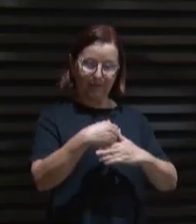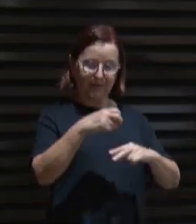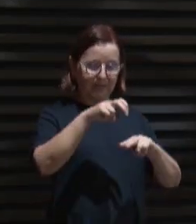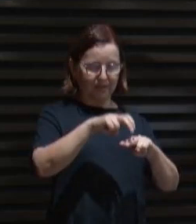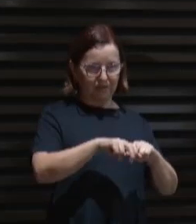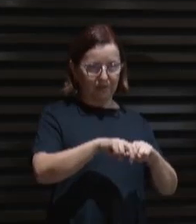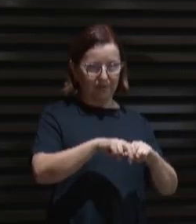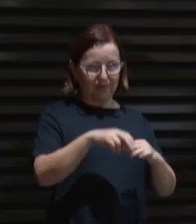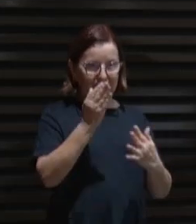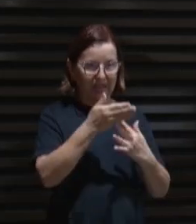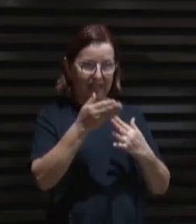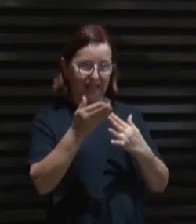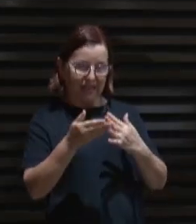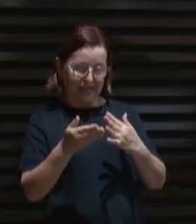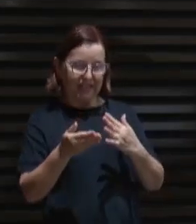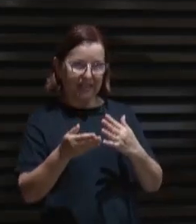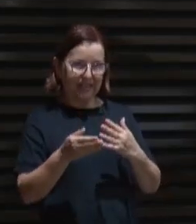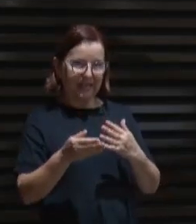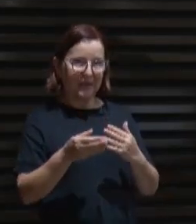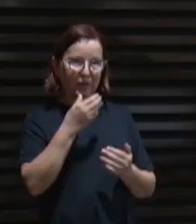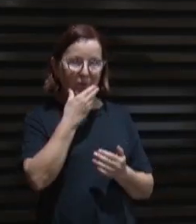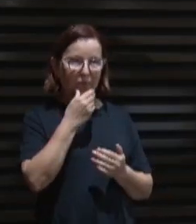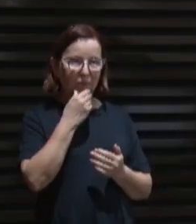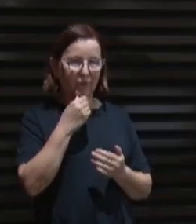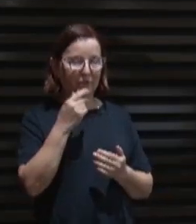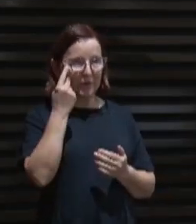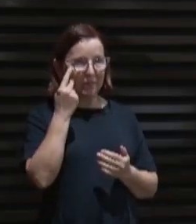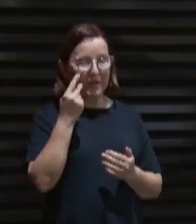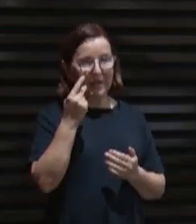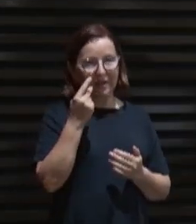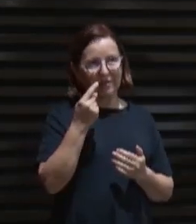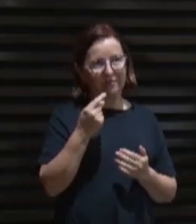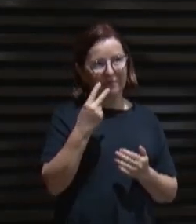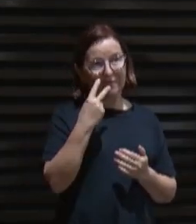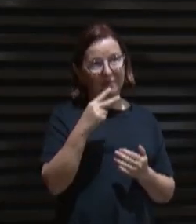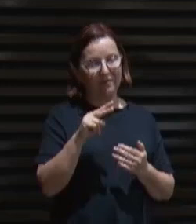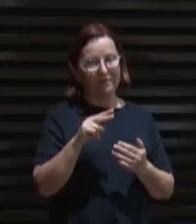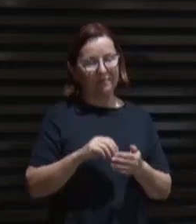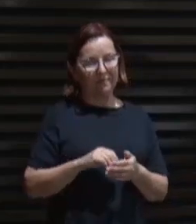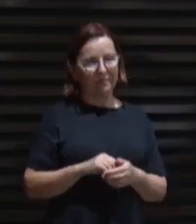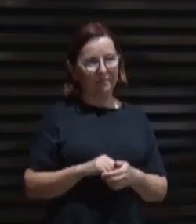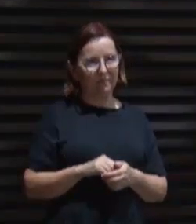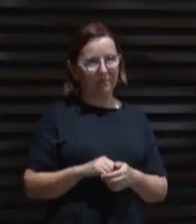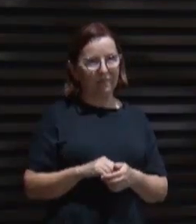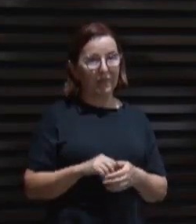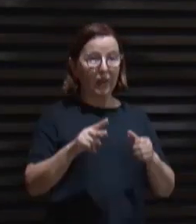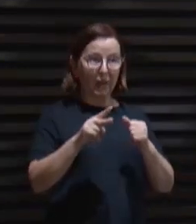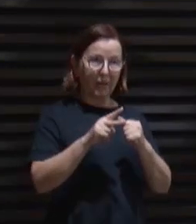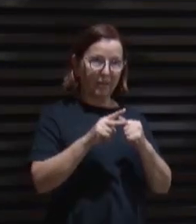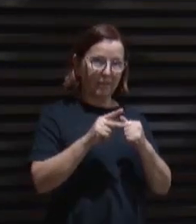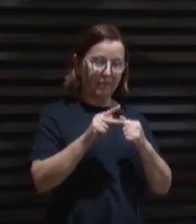assentou-se entre os serventuários para ver o fim. Aí você verifica que Pedro